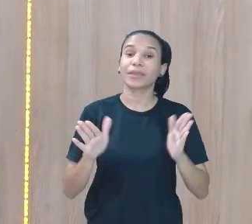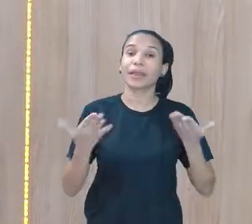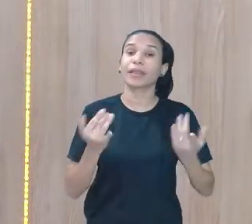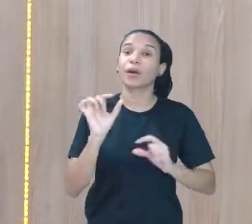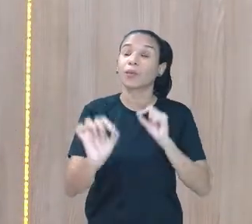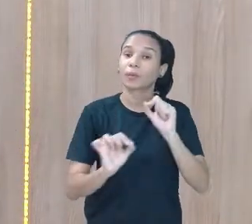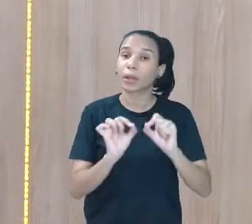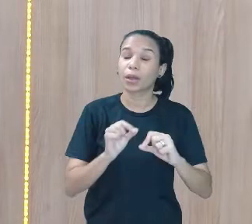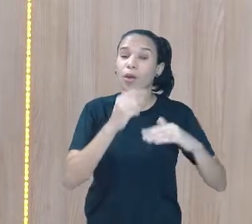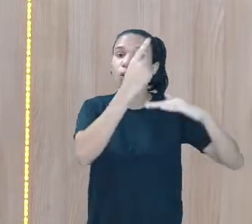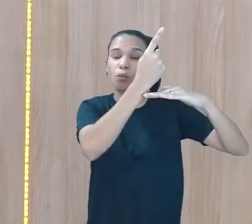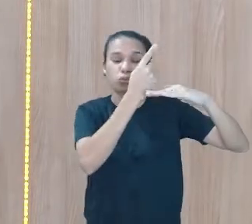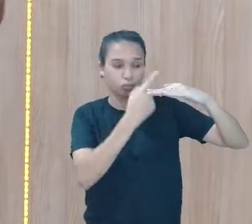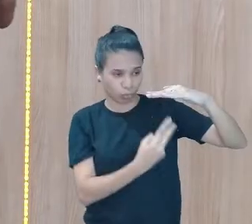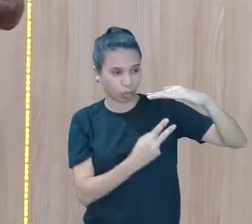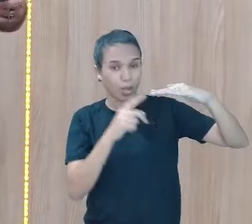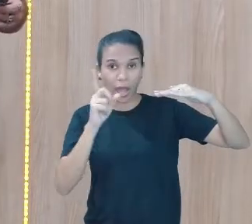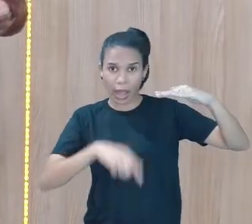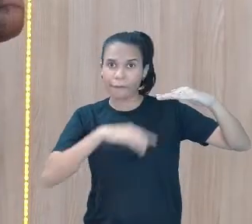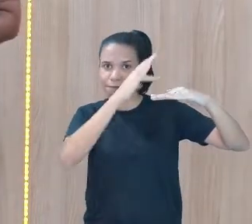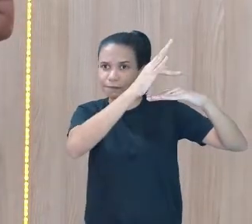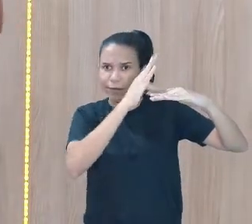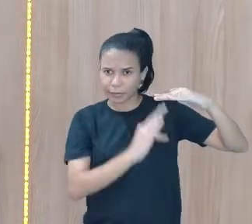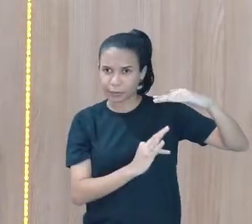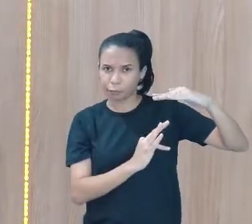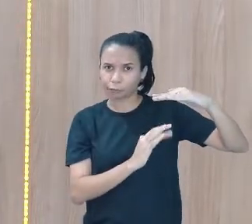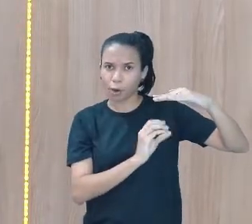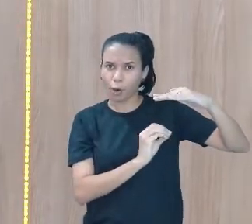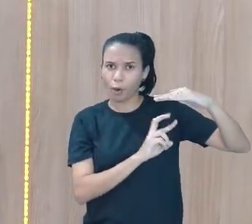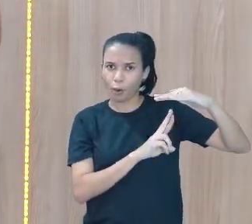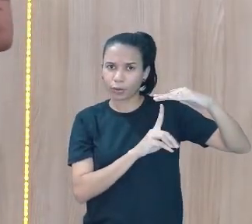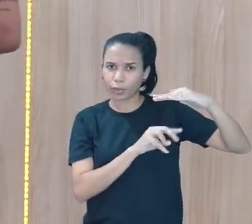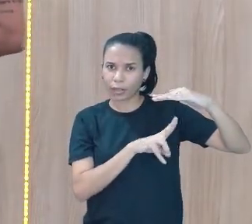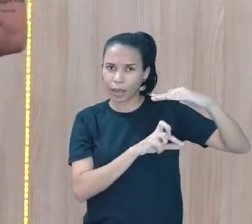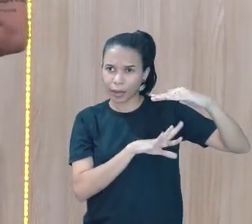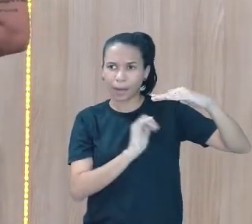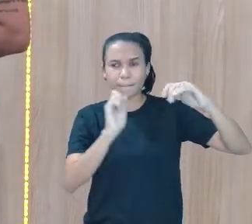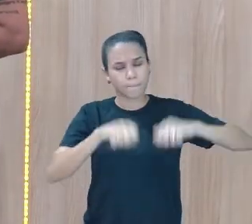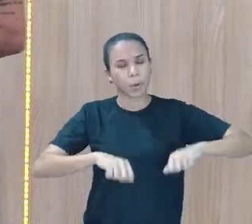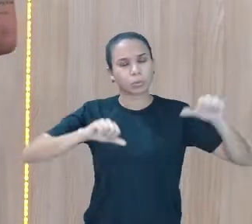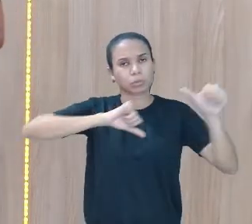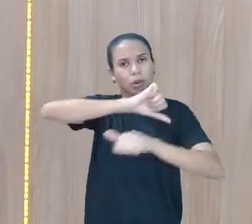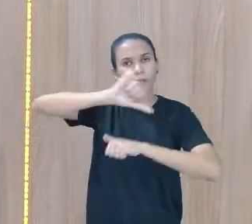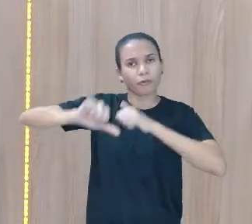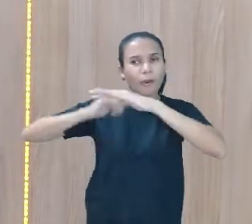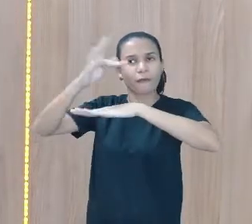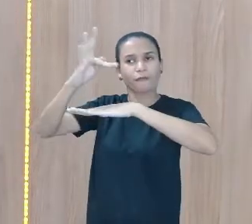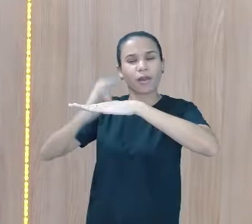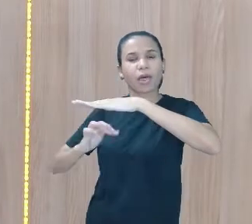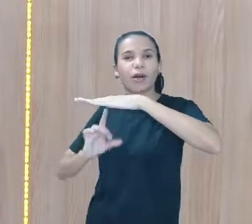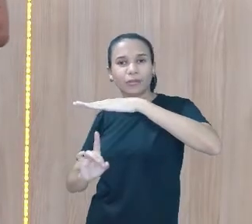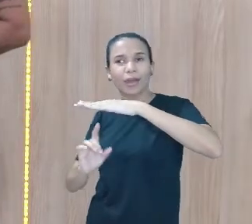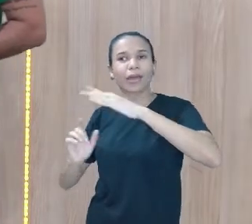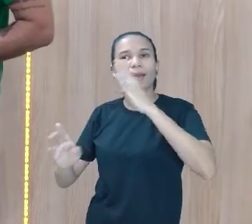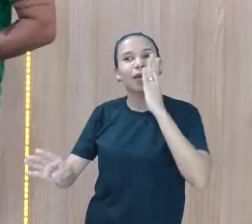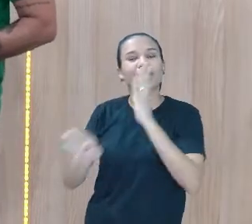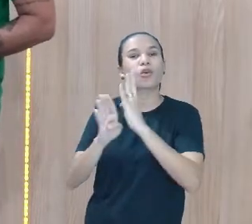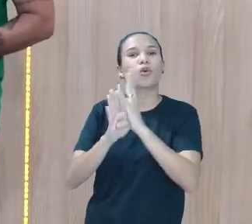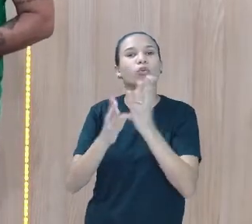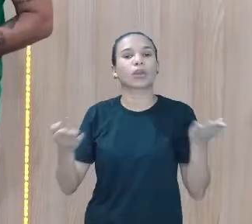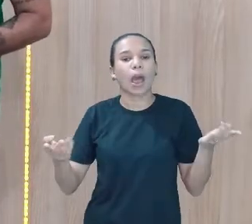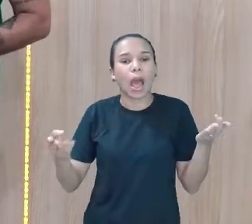Então, sendo 1 sobre 2 uma fração ordinária, eu posso transformá-la numa fração decimal achando a sua